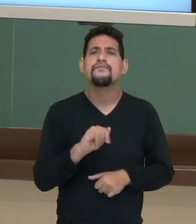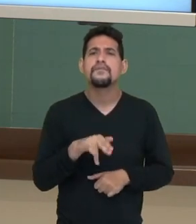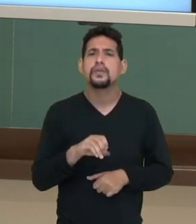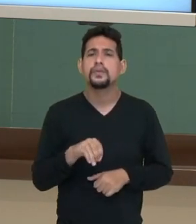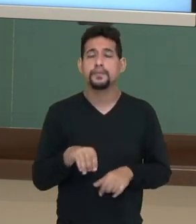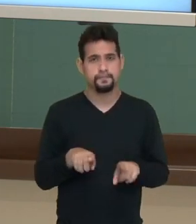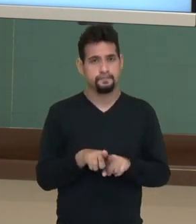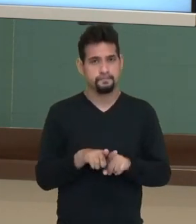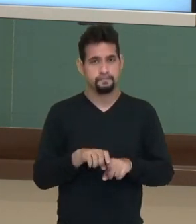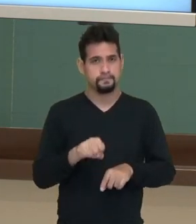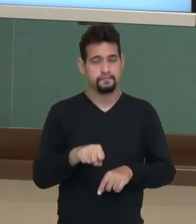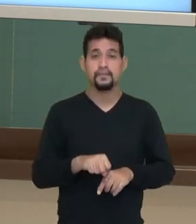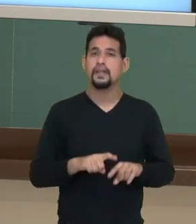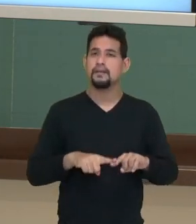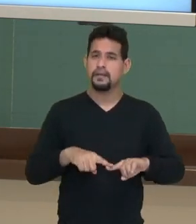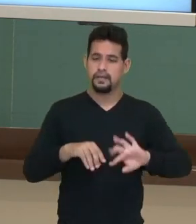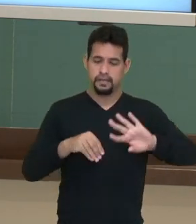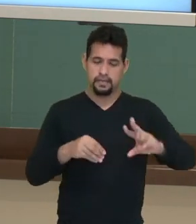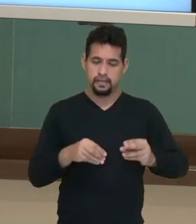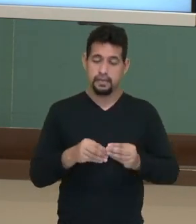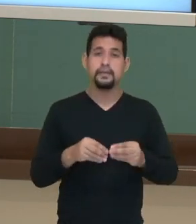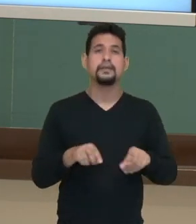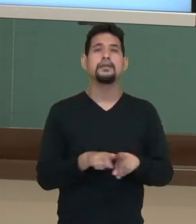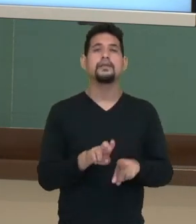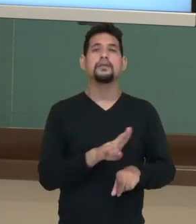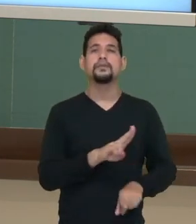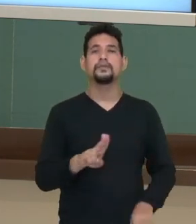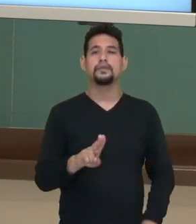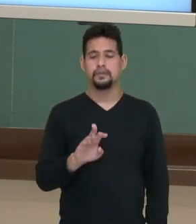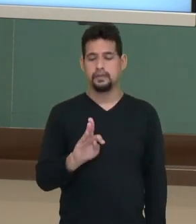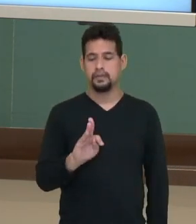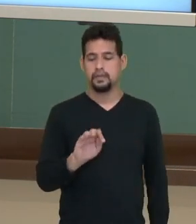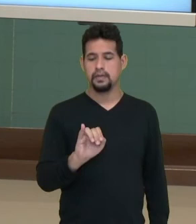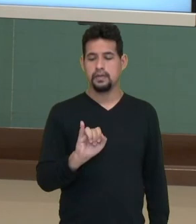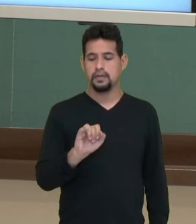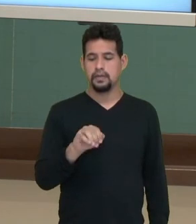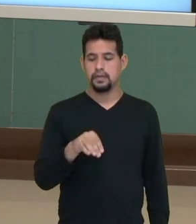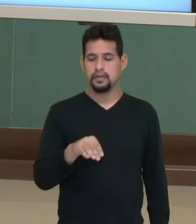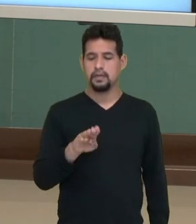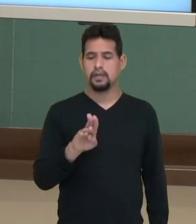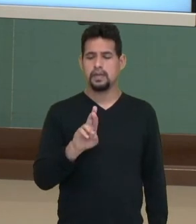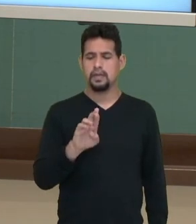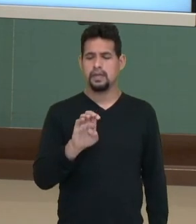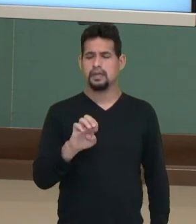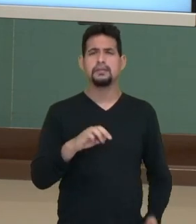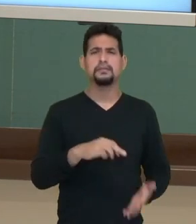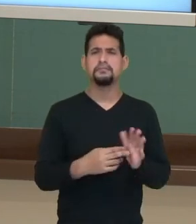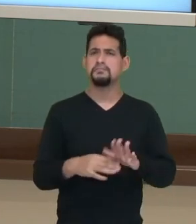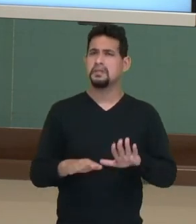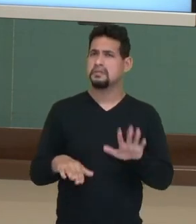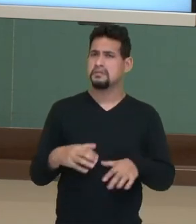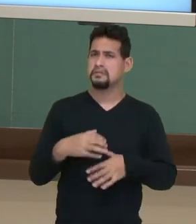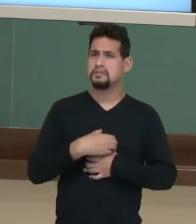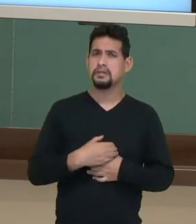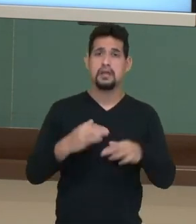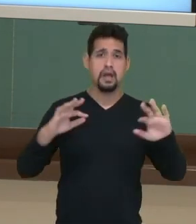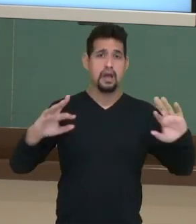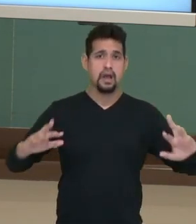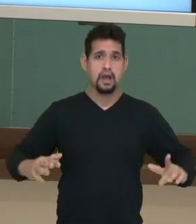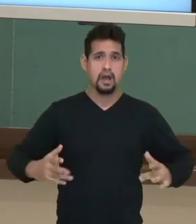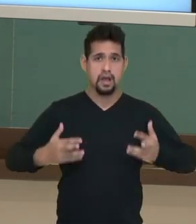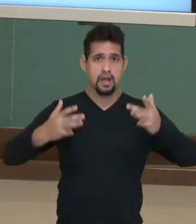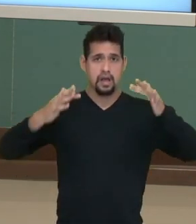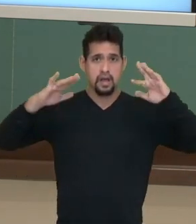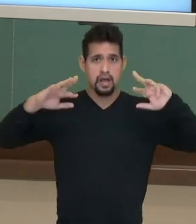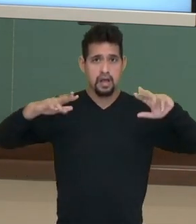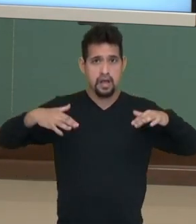claro, para fecharmos, o timbre. O timbre do som está atrelado com o formato da onda. Por exemplo,